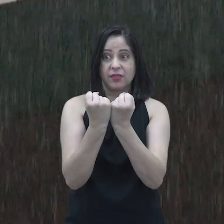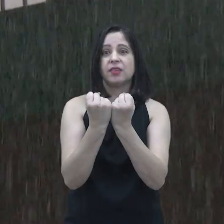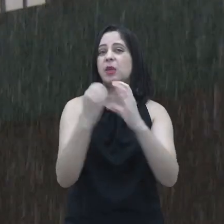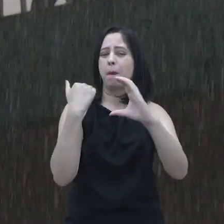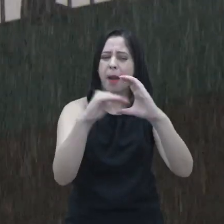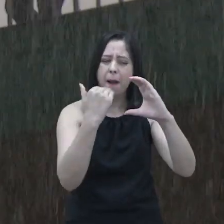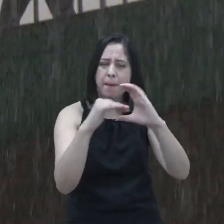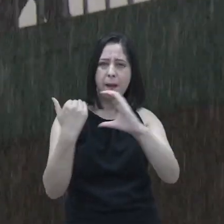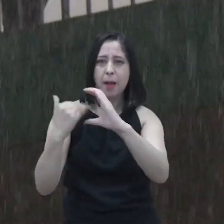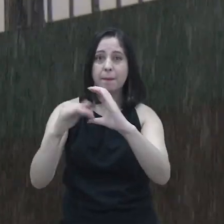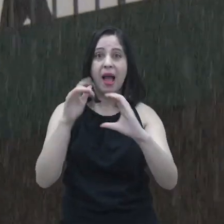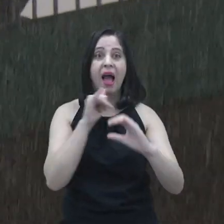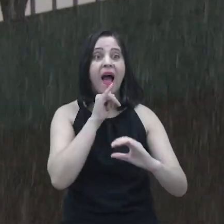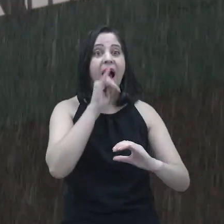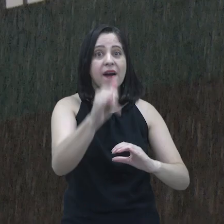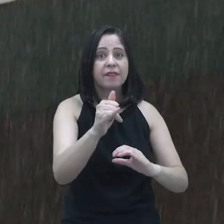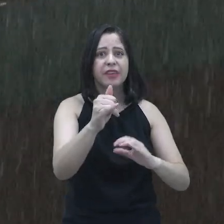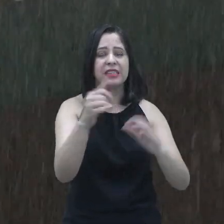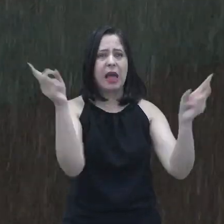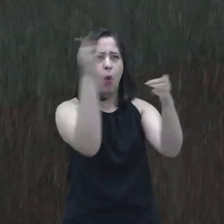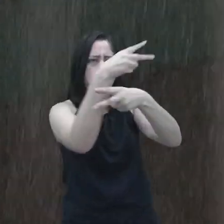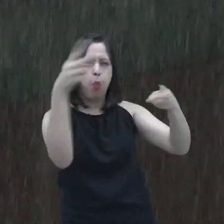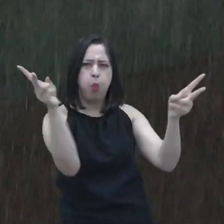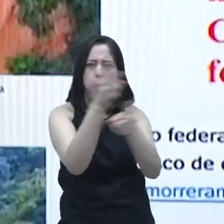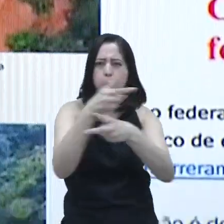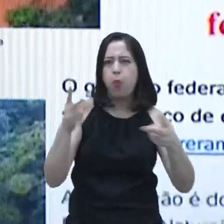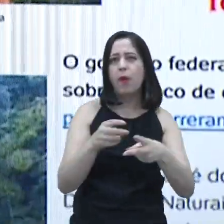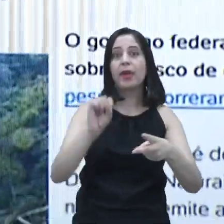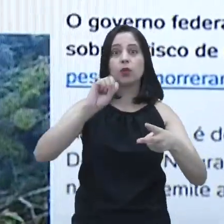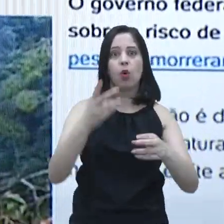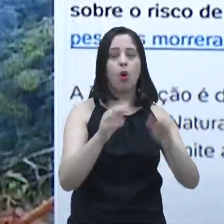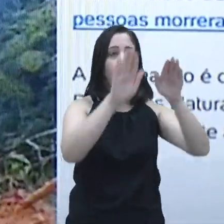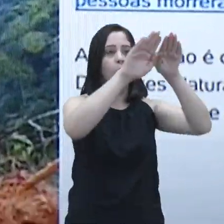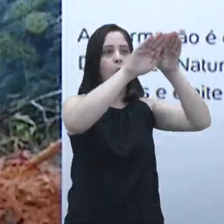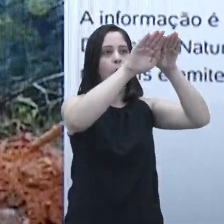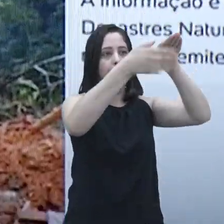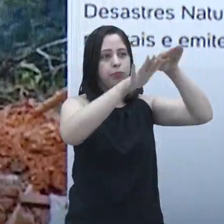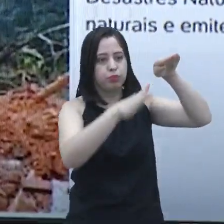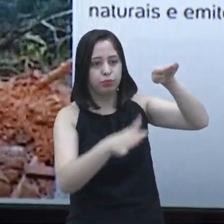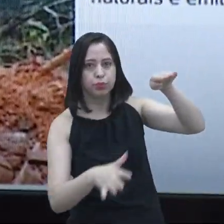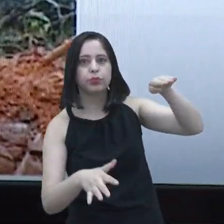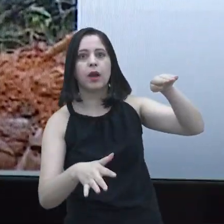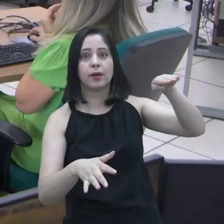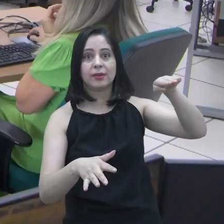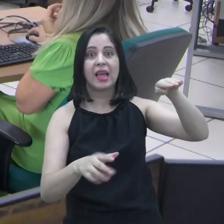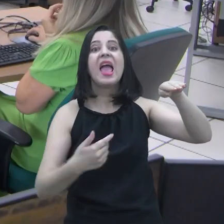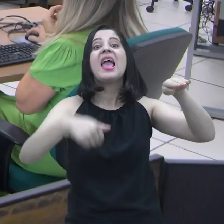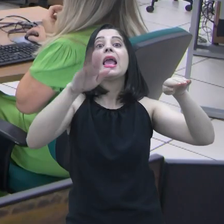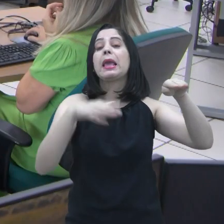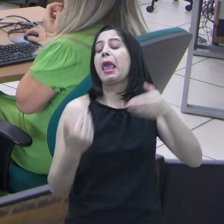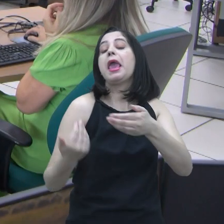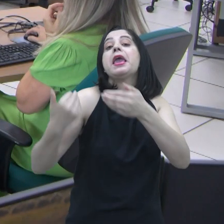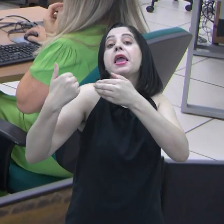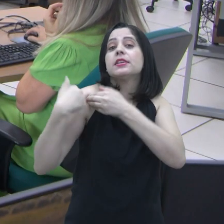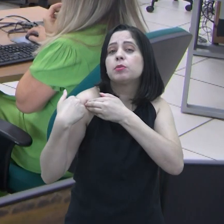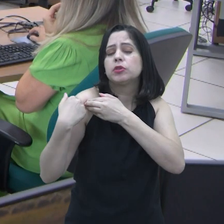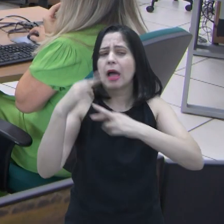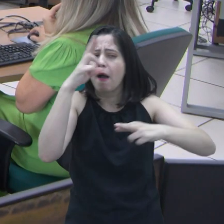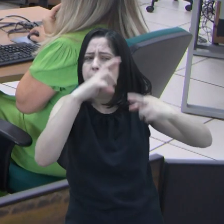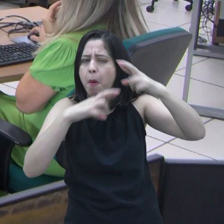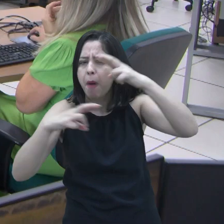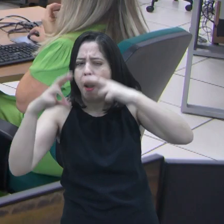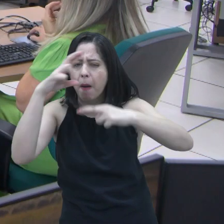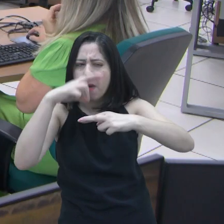Civil sobre riscos de chuva, ventos fortes ou deslizamentos de terra, por exemplo? O responsável